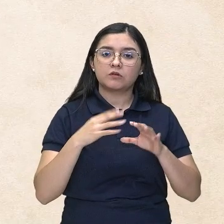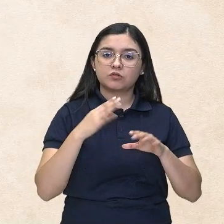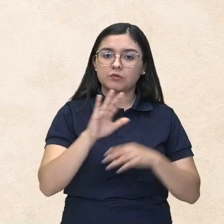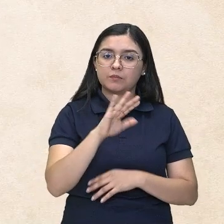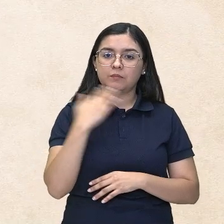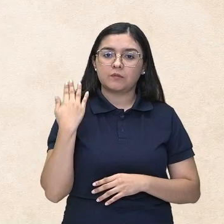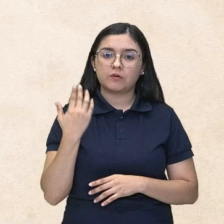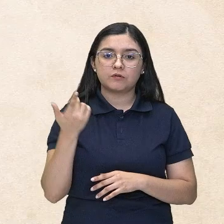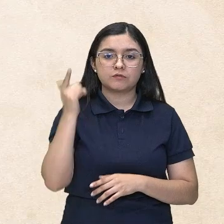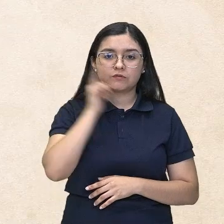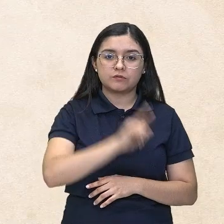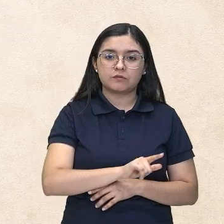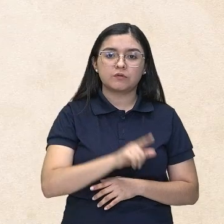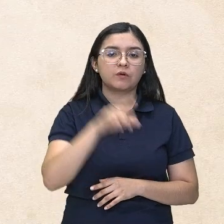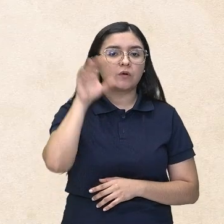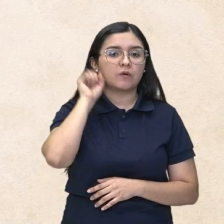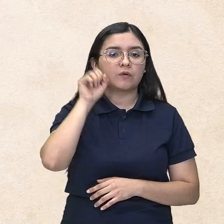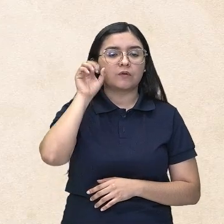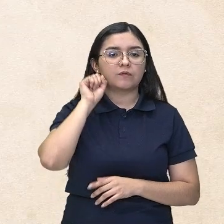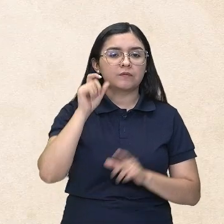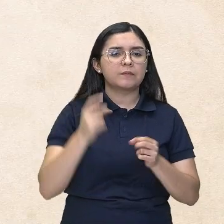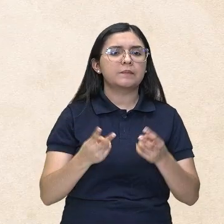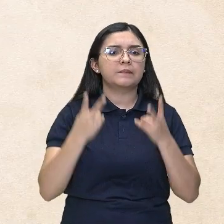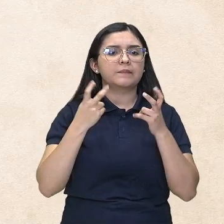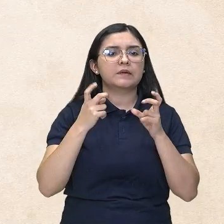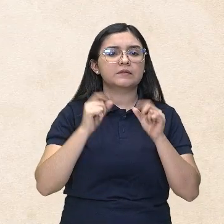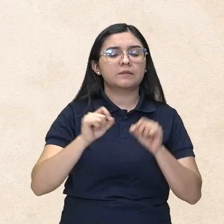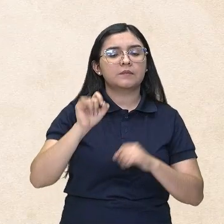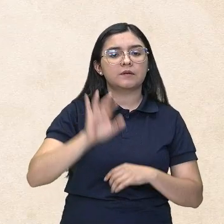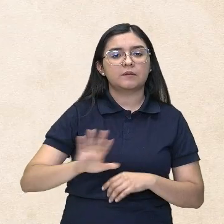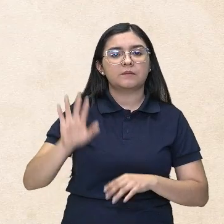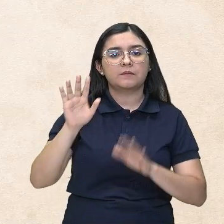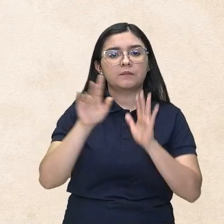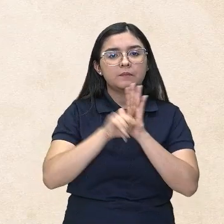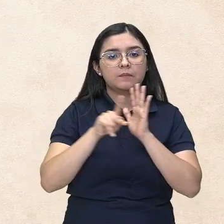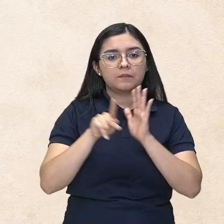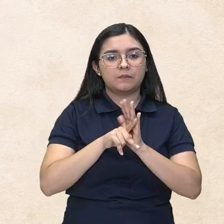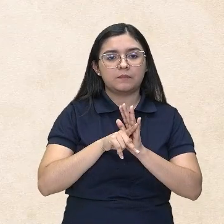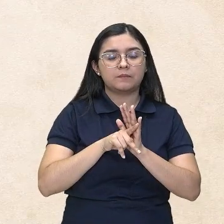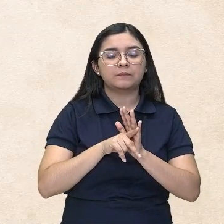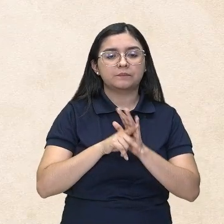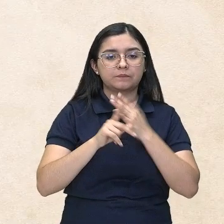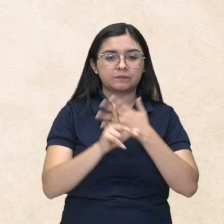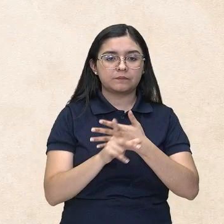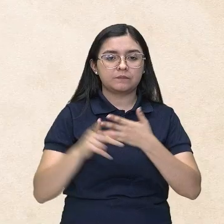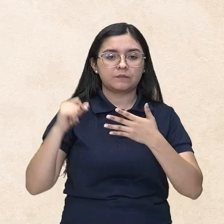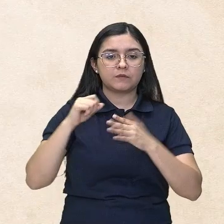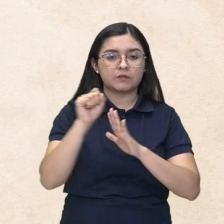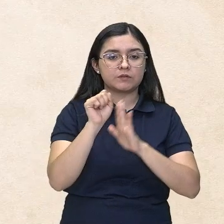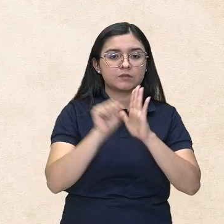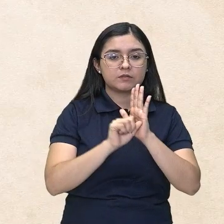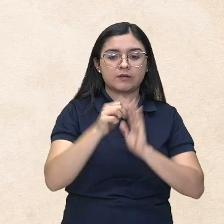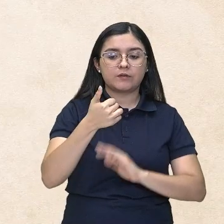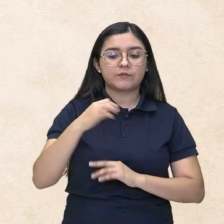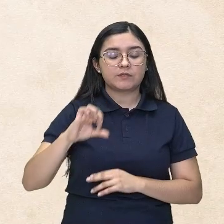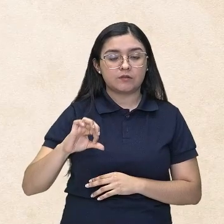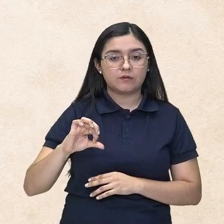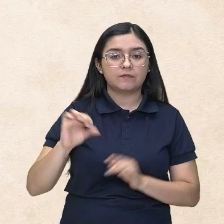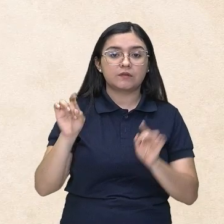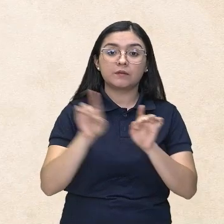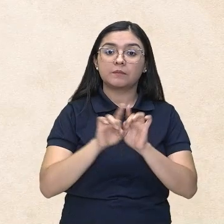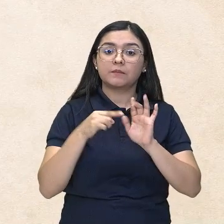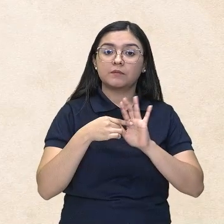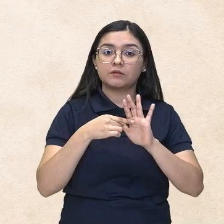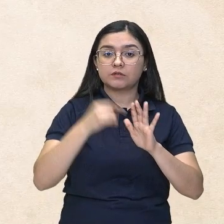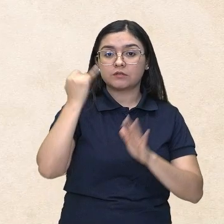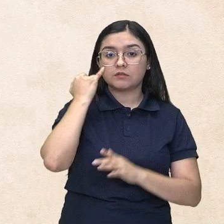guerreiros, ouvi. Olha a figura do indígena. Essa imagem também do Jean-Baptiste Debré, ali pelo século XIX, também trazendo essa